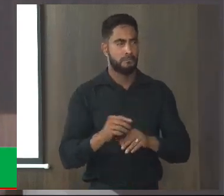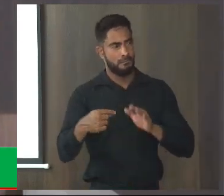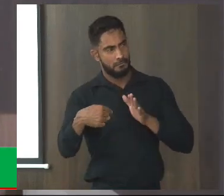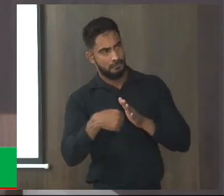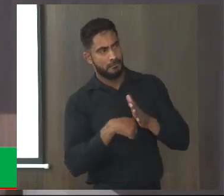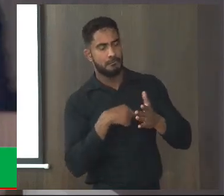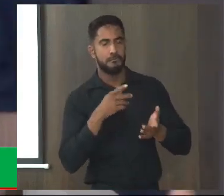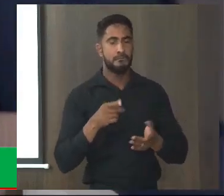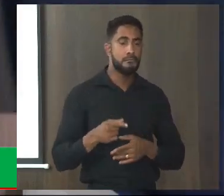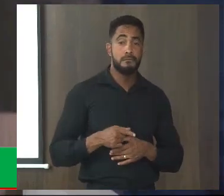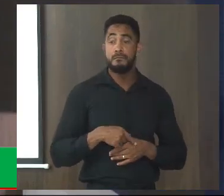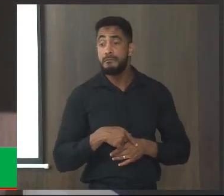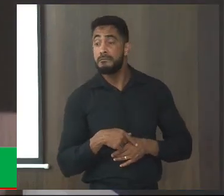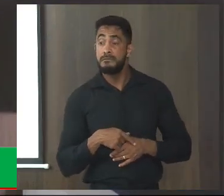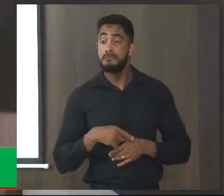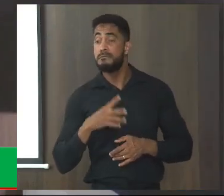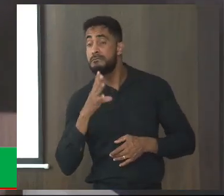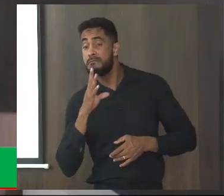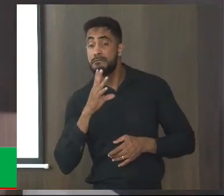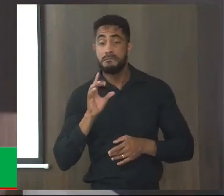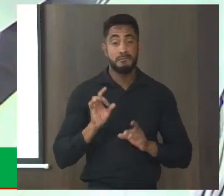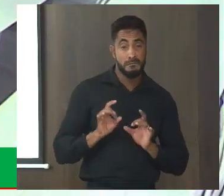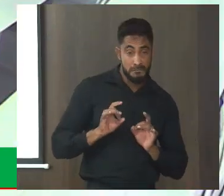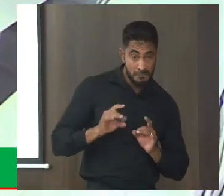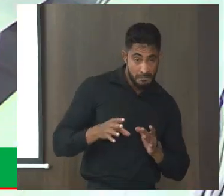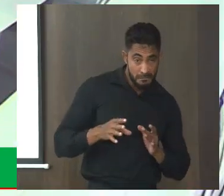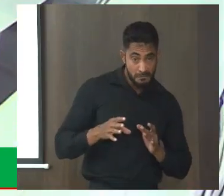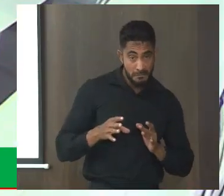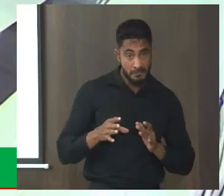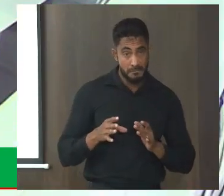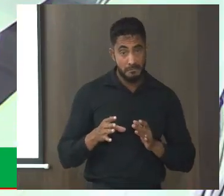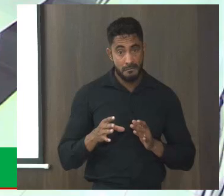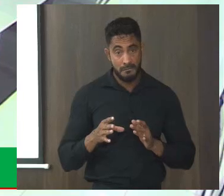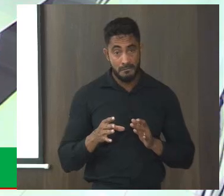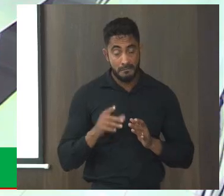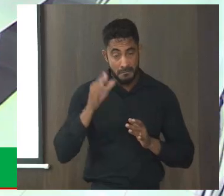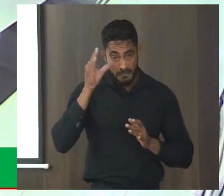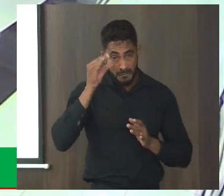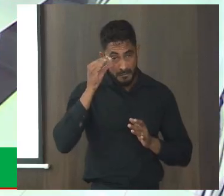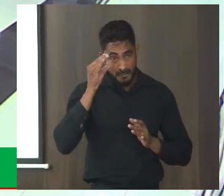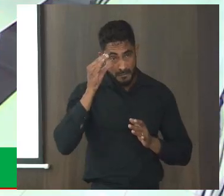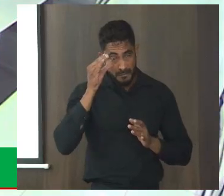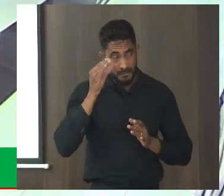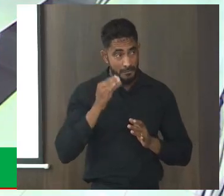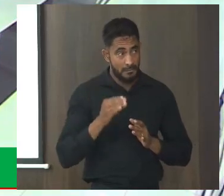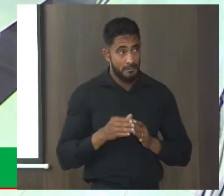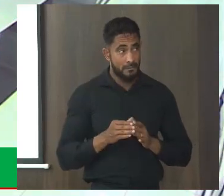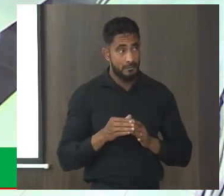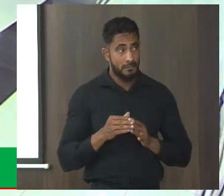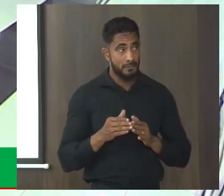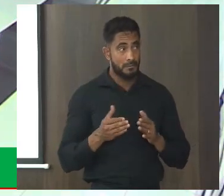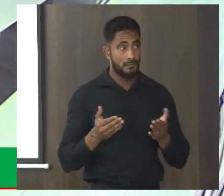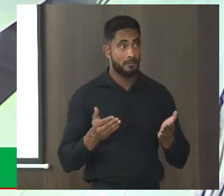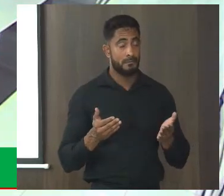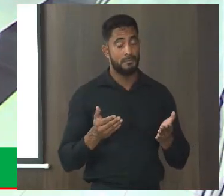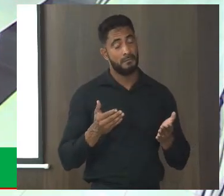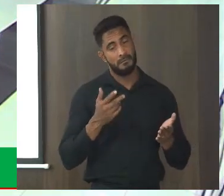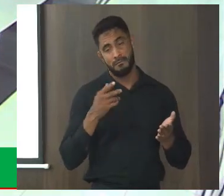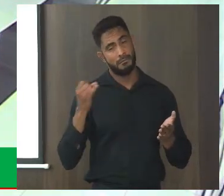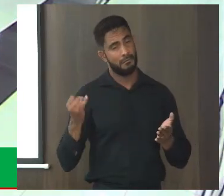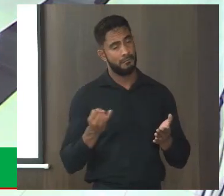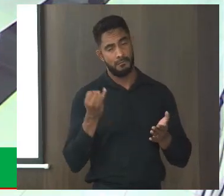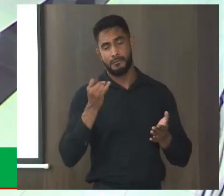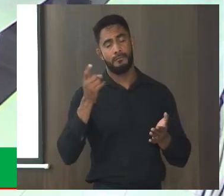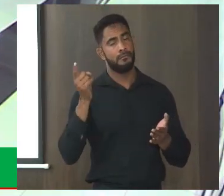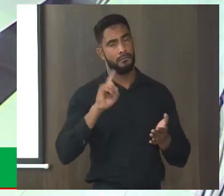aqui para chegar lá só para ir conhecer, para tirar uma curiosidade dela, eu acho que isso não é importante.